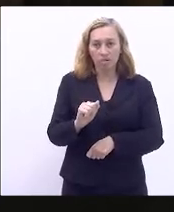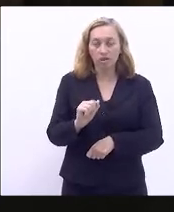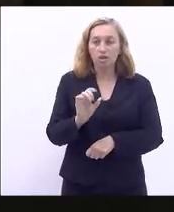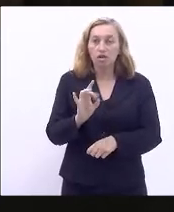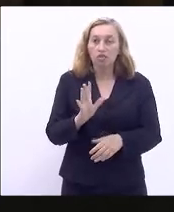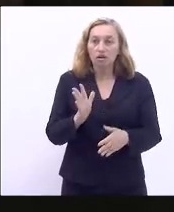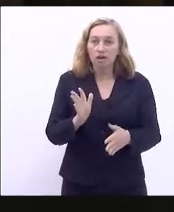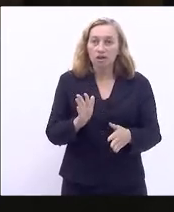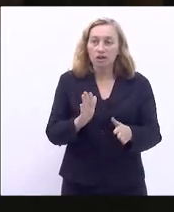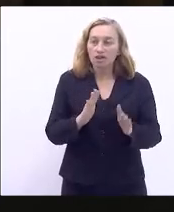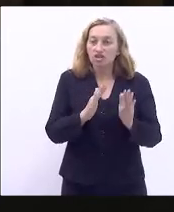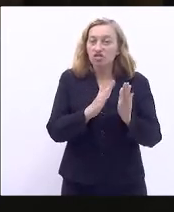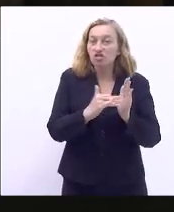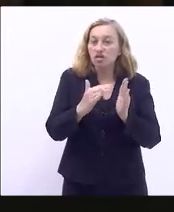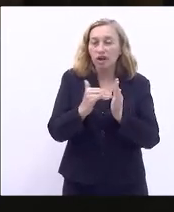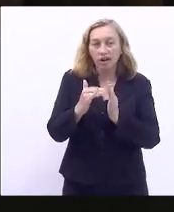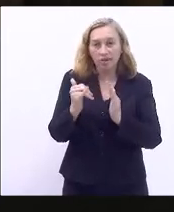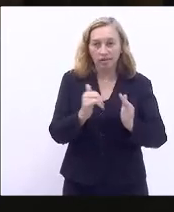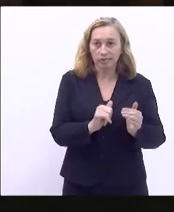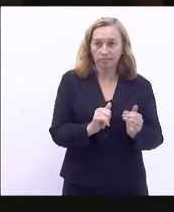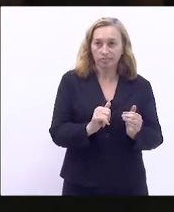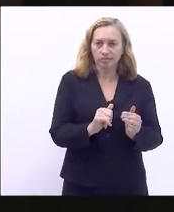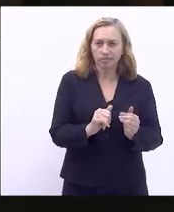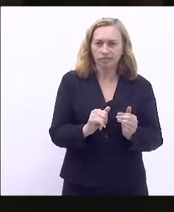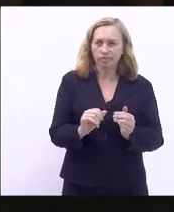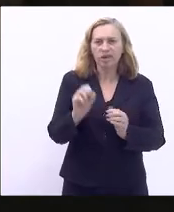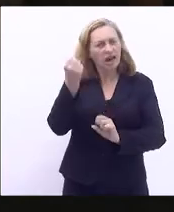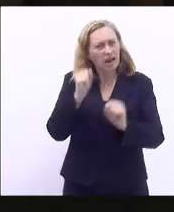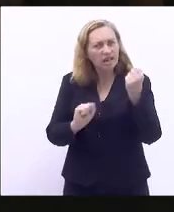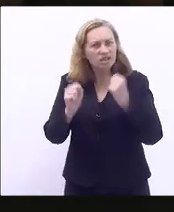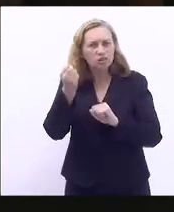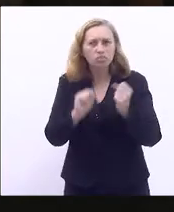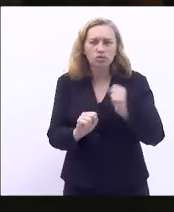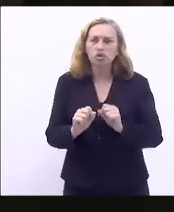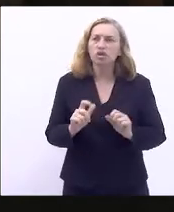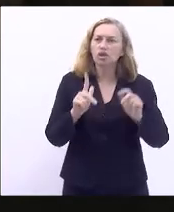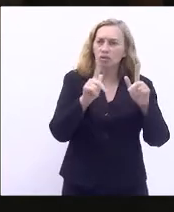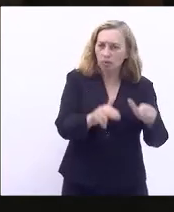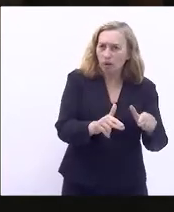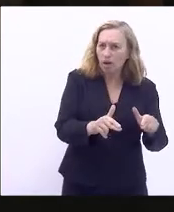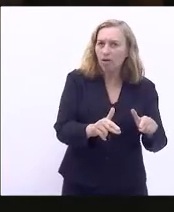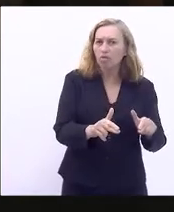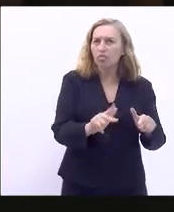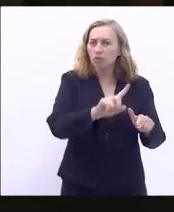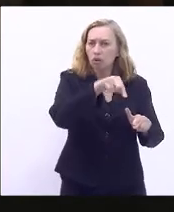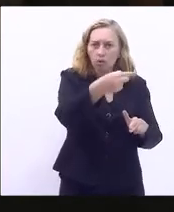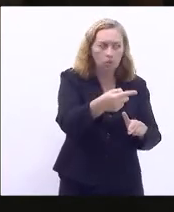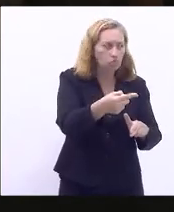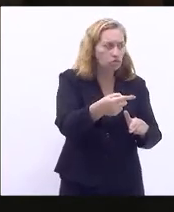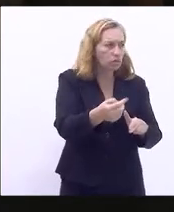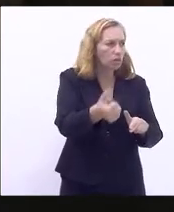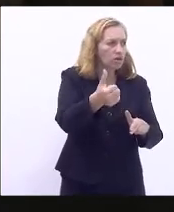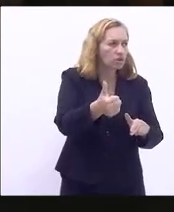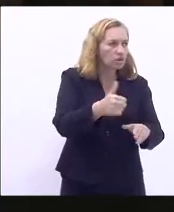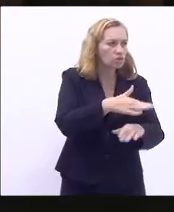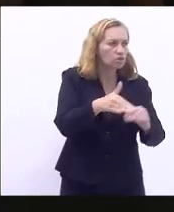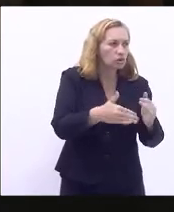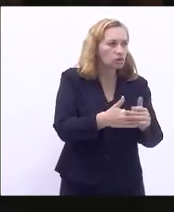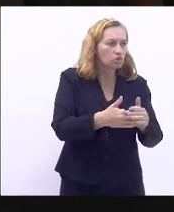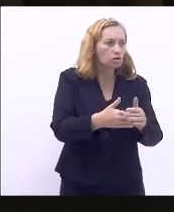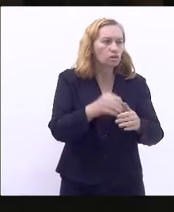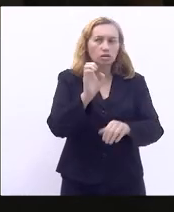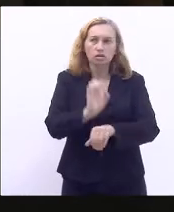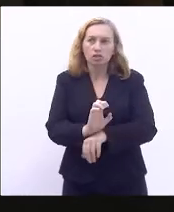espantar a indústria. Foi assim com os fármacos, que foram todos, quase todos, para o estado de